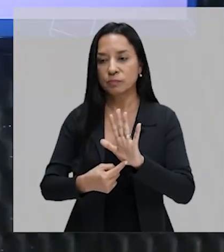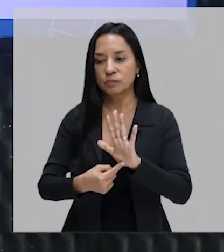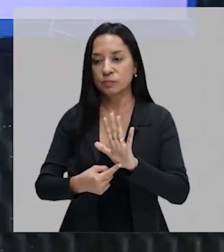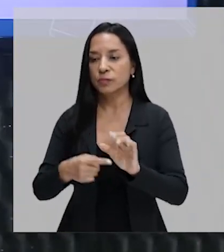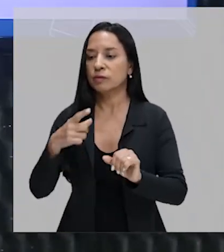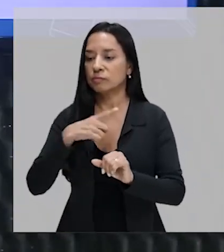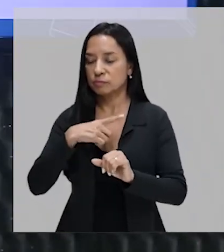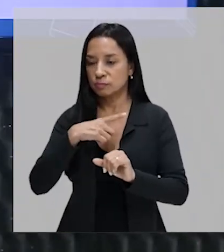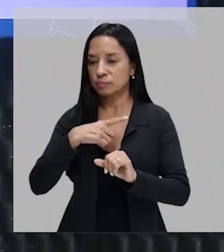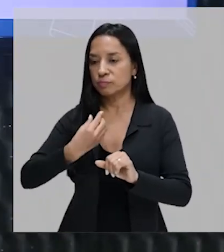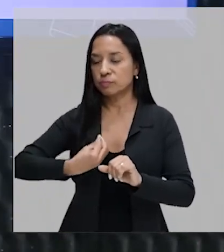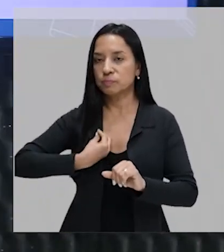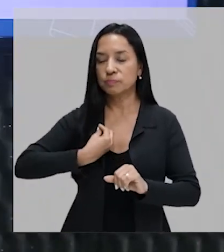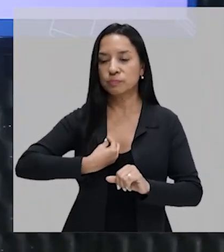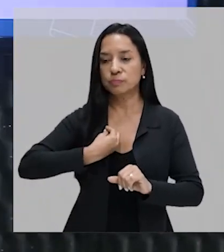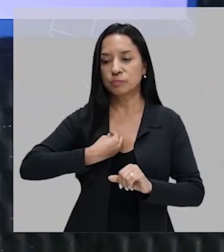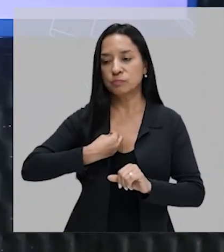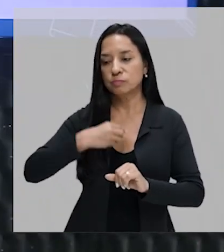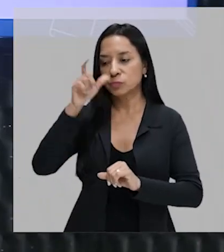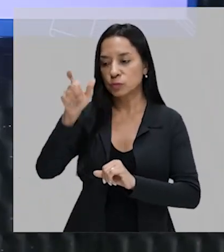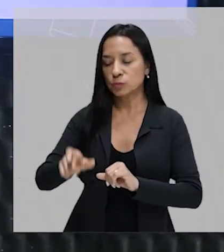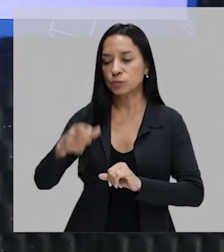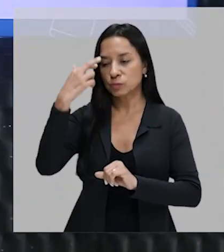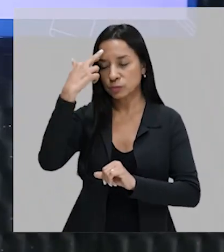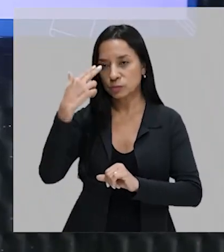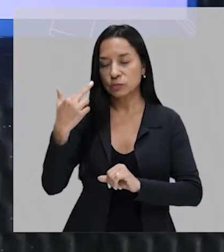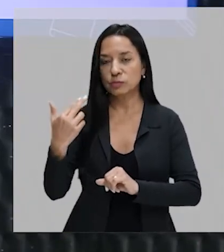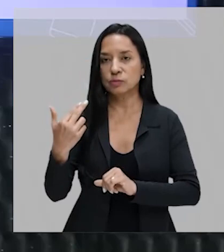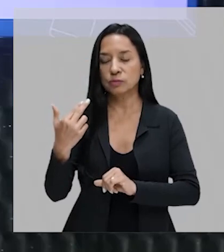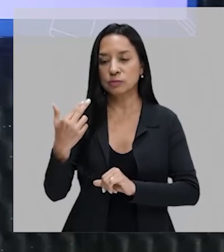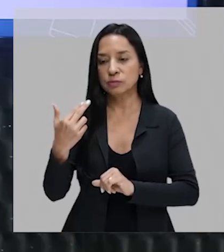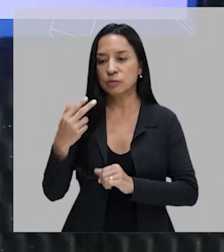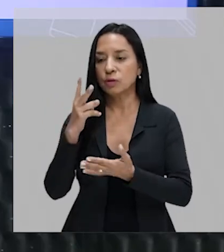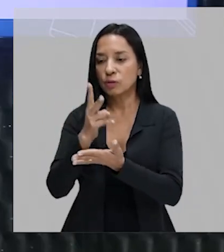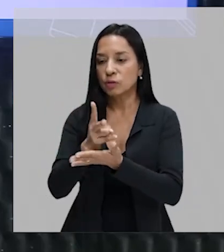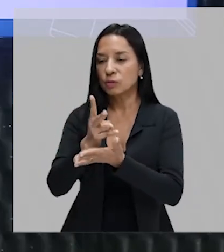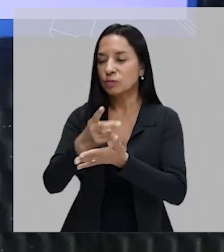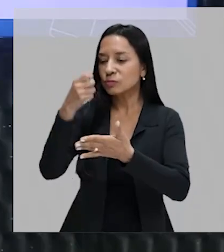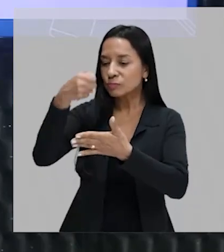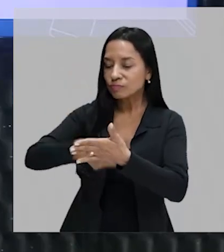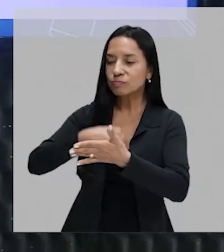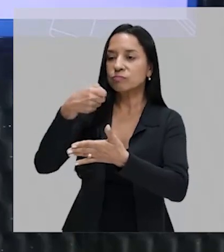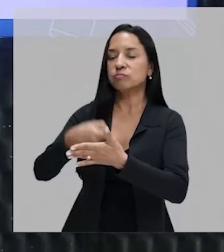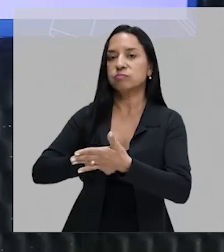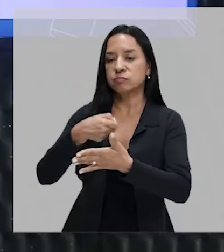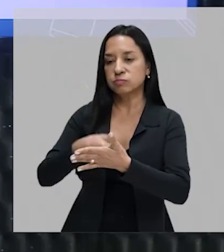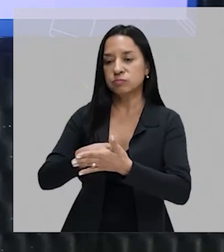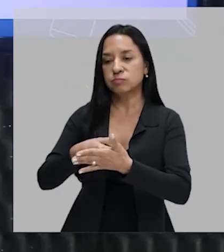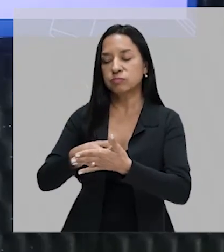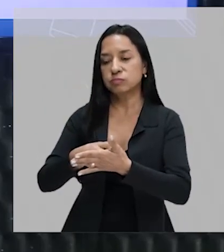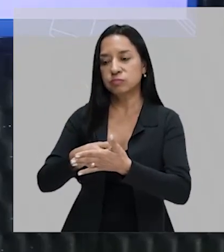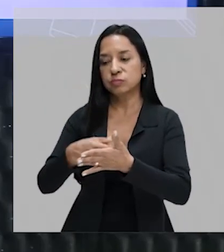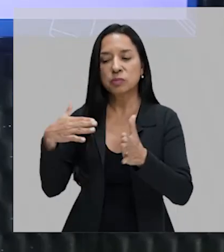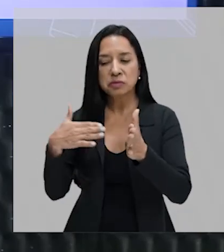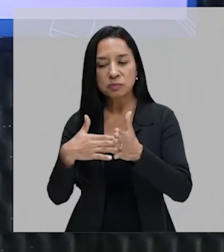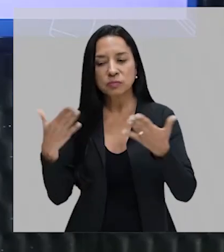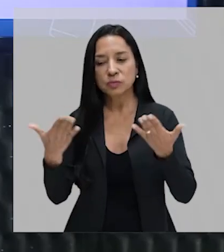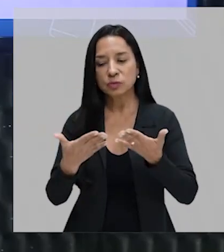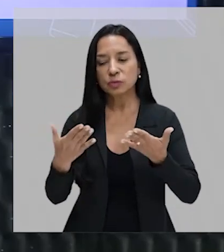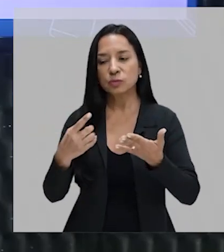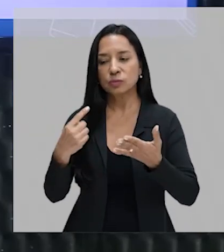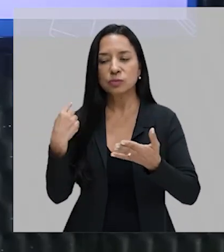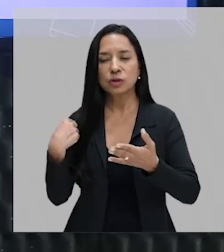nós temos a presença desses sujeitos históricos que continuam resistindo até hoje em nossa